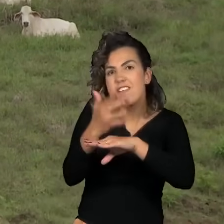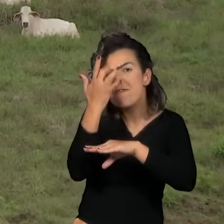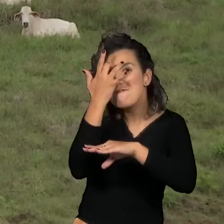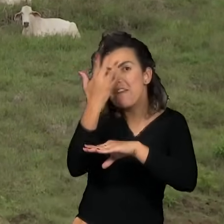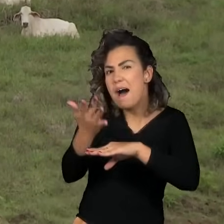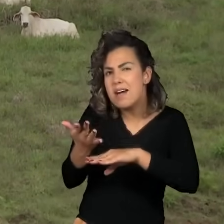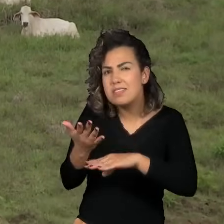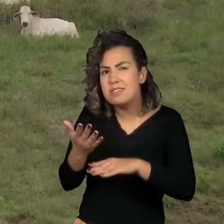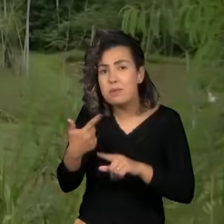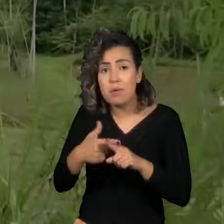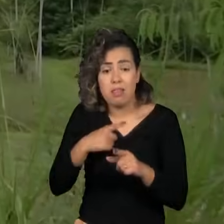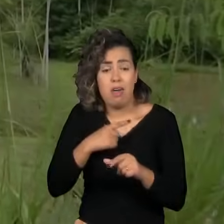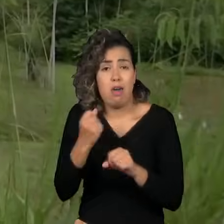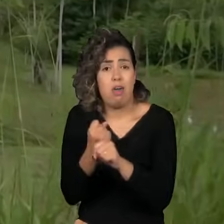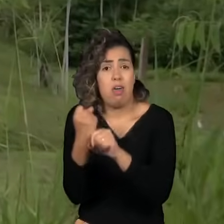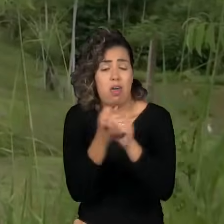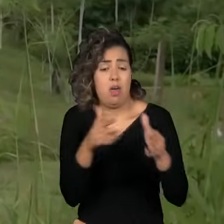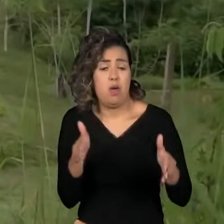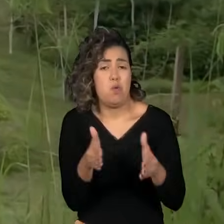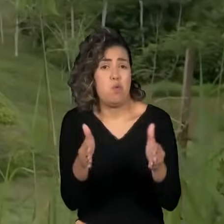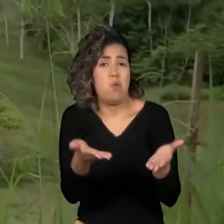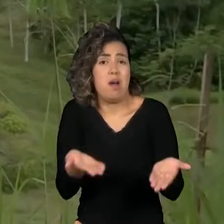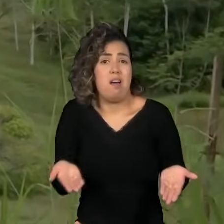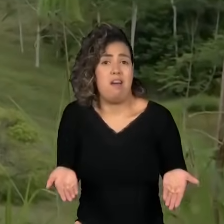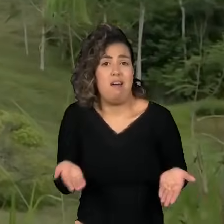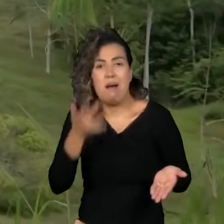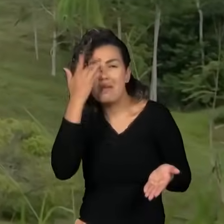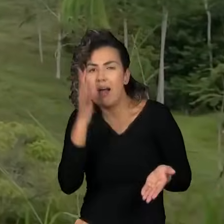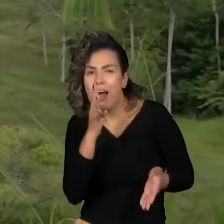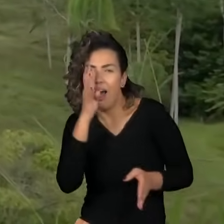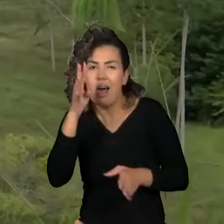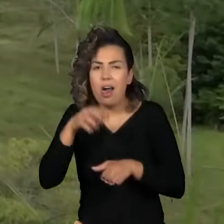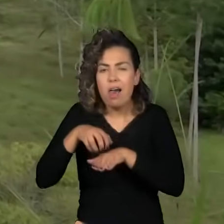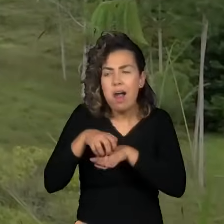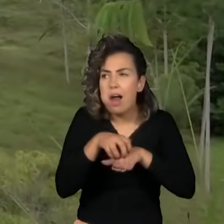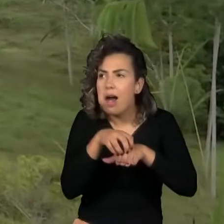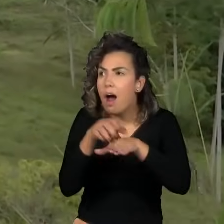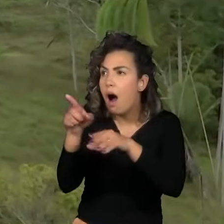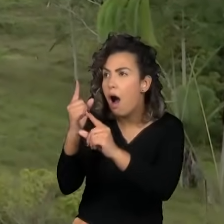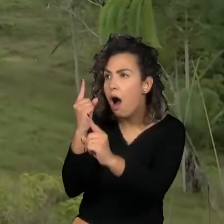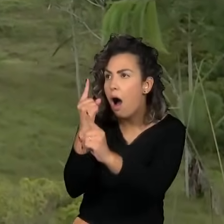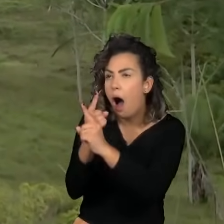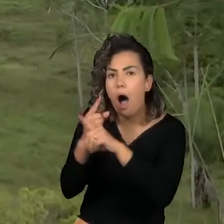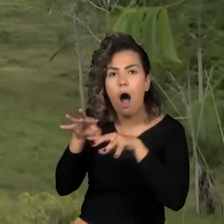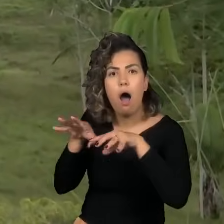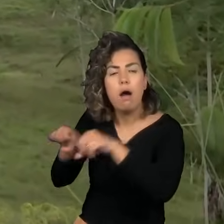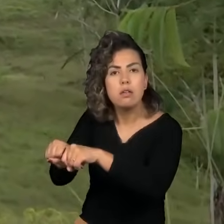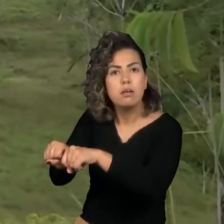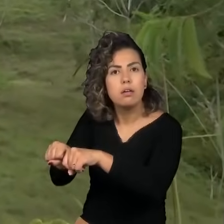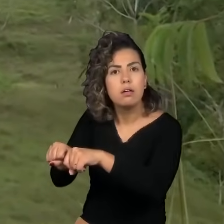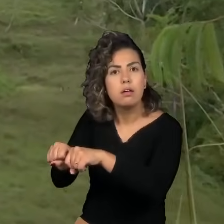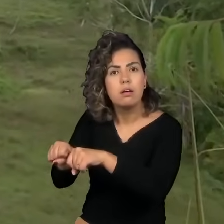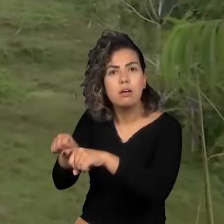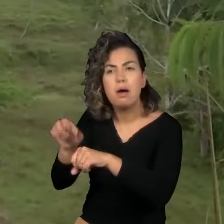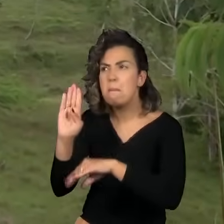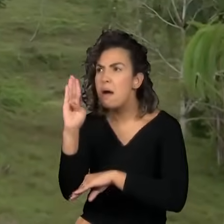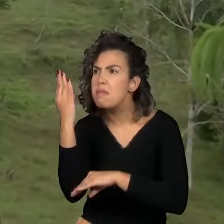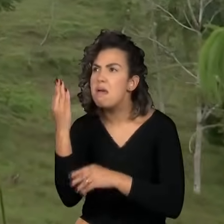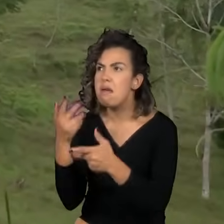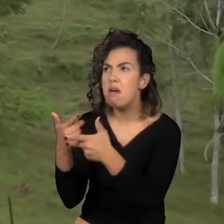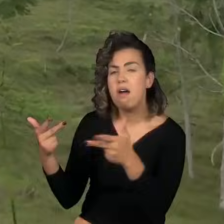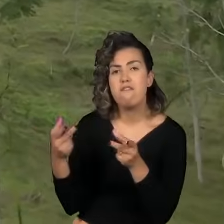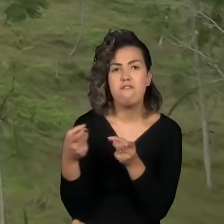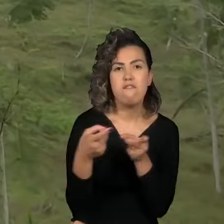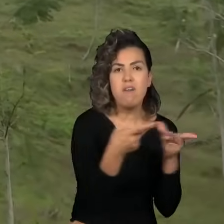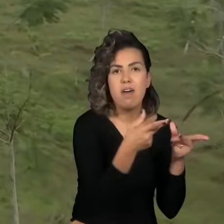que é o roubo de terras públicas praticadas muitas vezes até mesmo por quem roubou essa madeira, vendeu e se capitalizou.